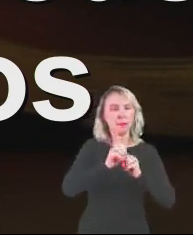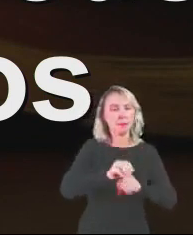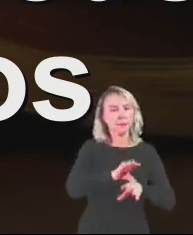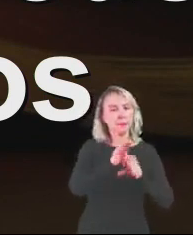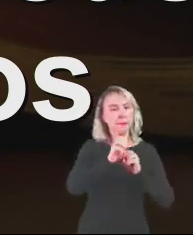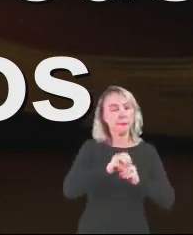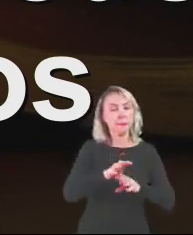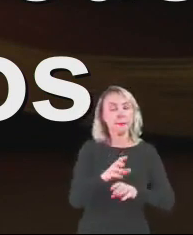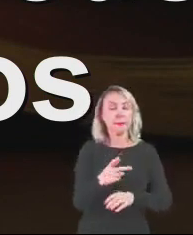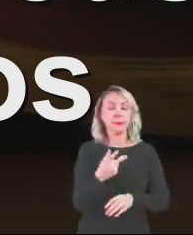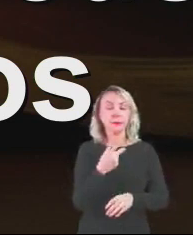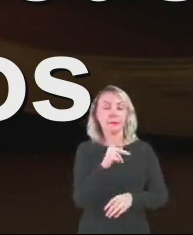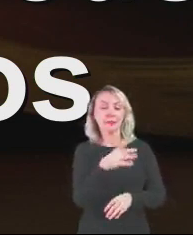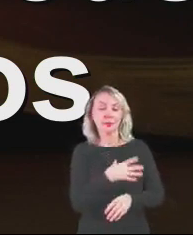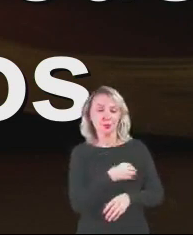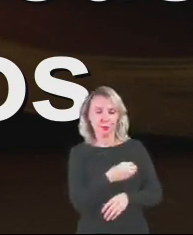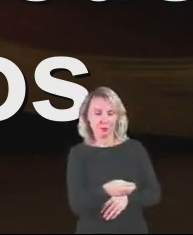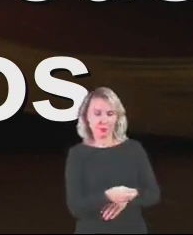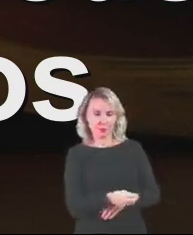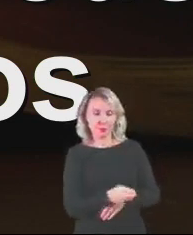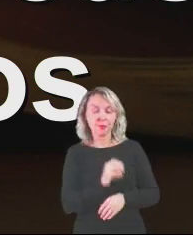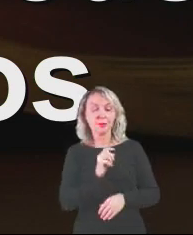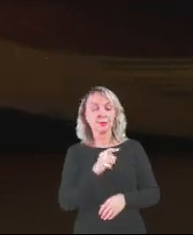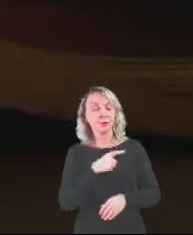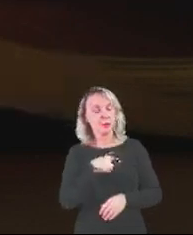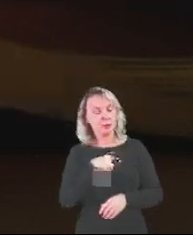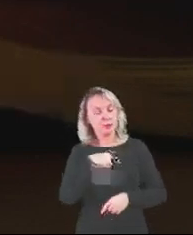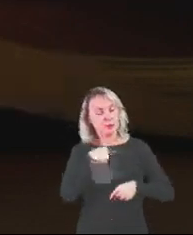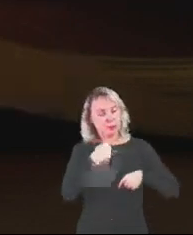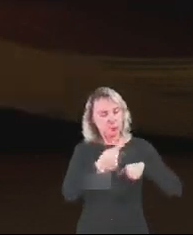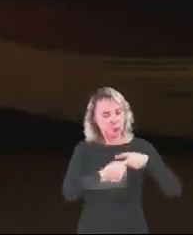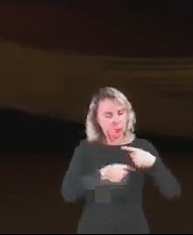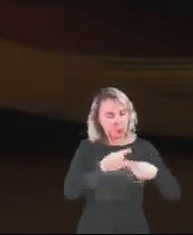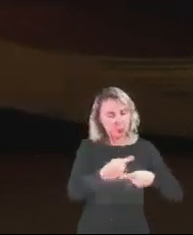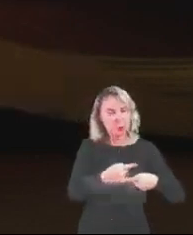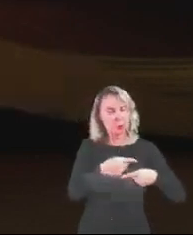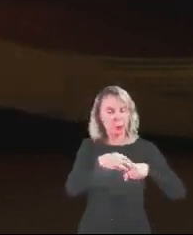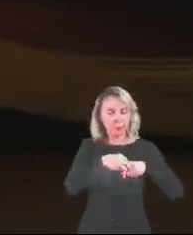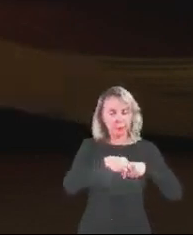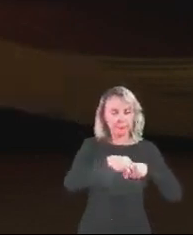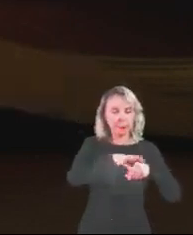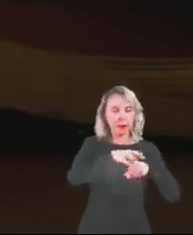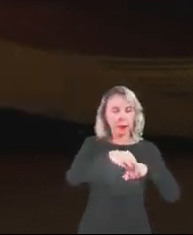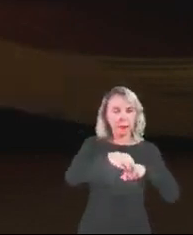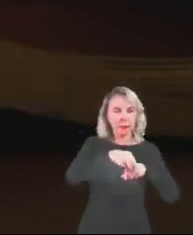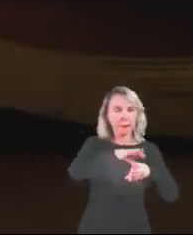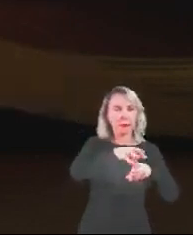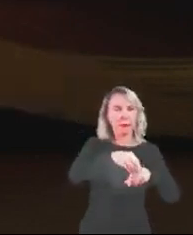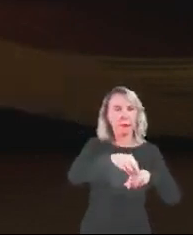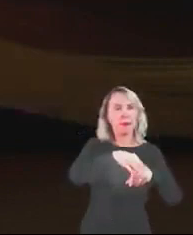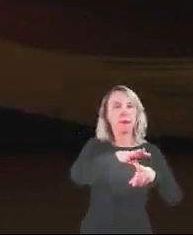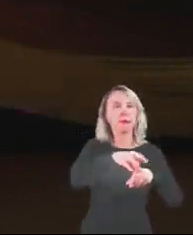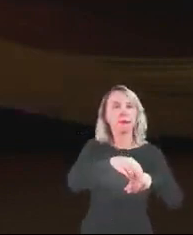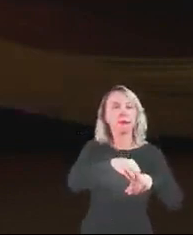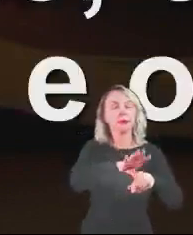seus filhos, e os filhos destes a outra geração.